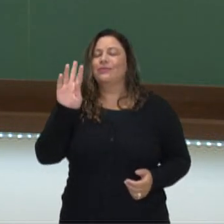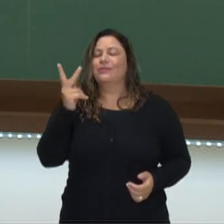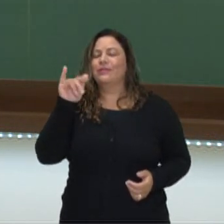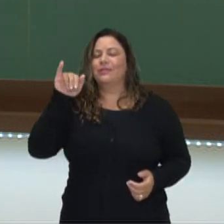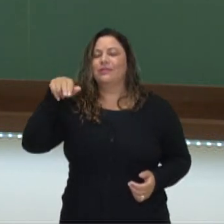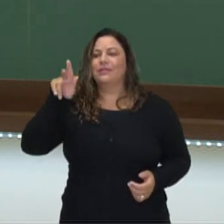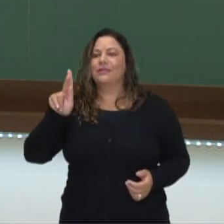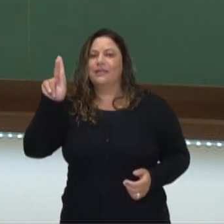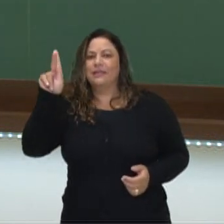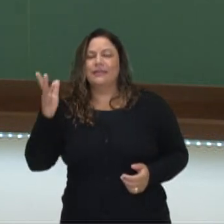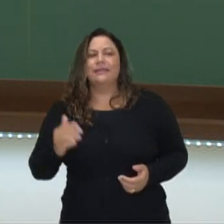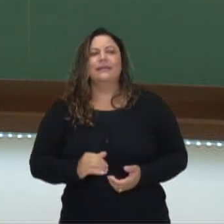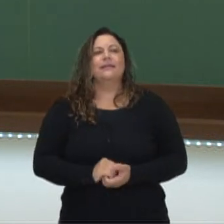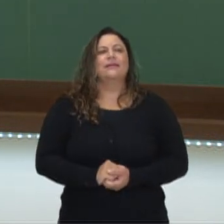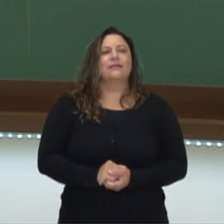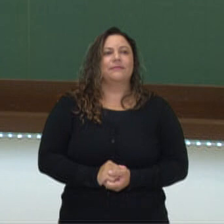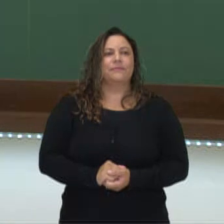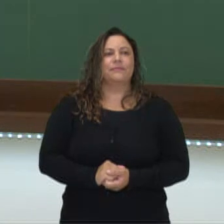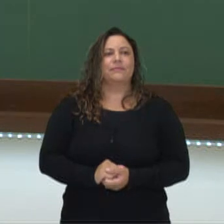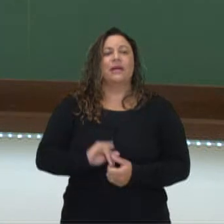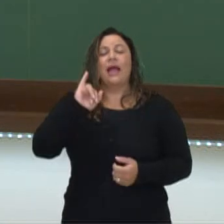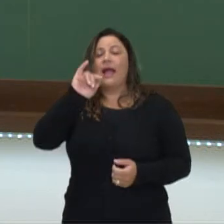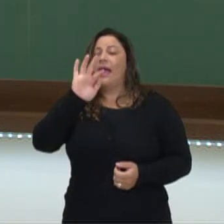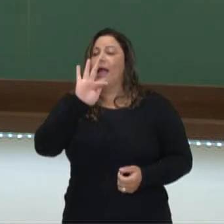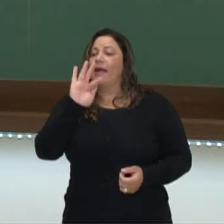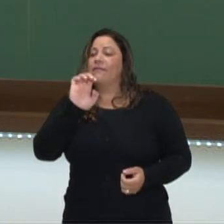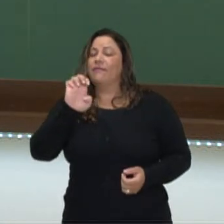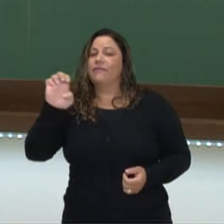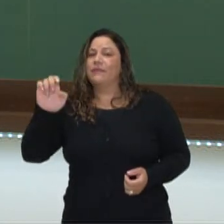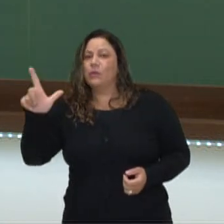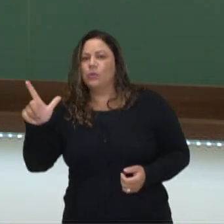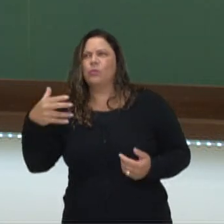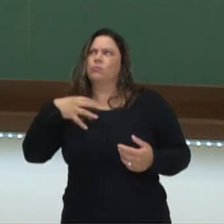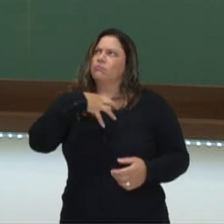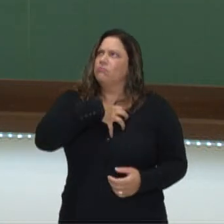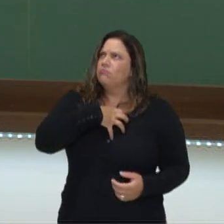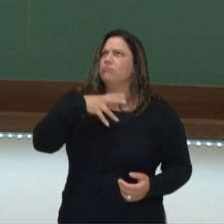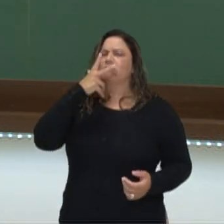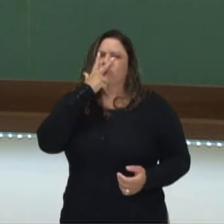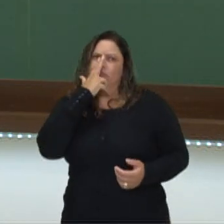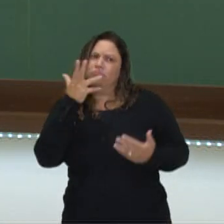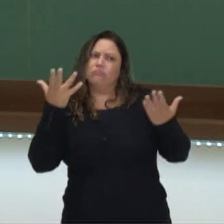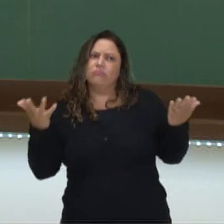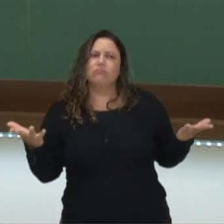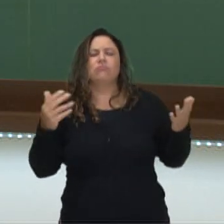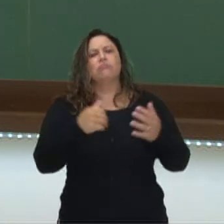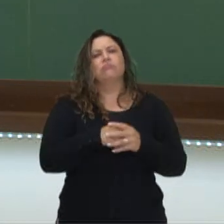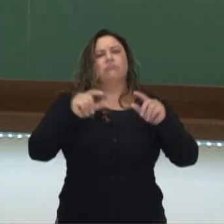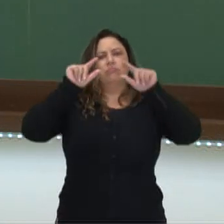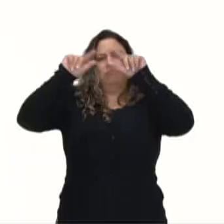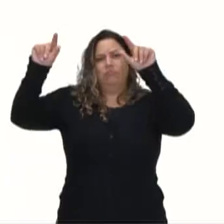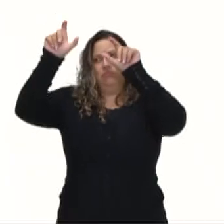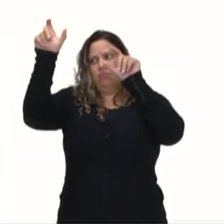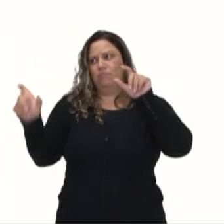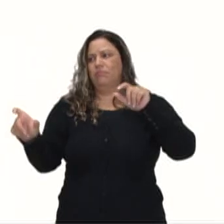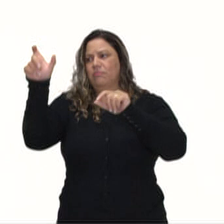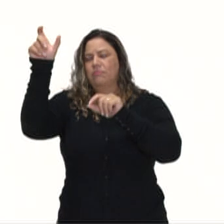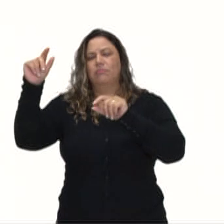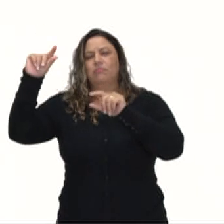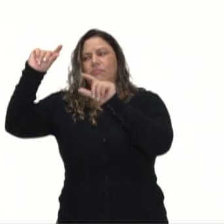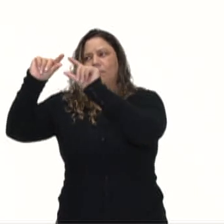feel é no sentido assim, eu sinto, eu acho. The only thing I can think of